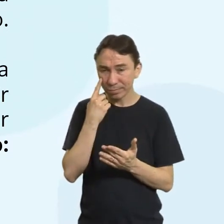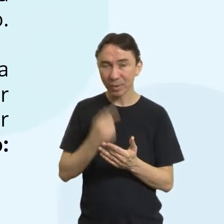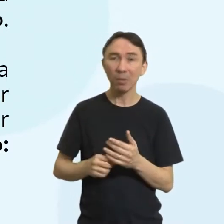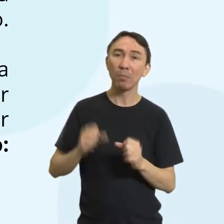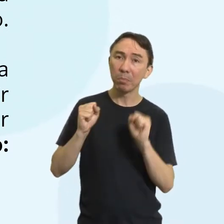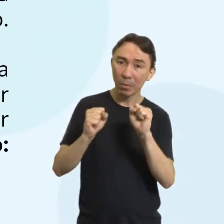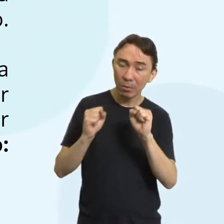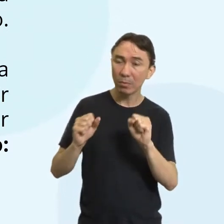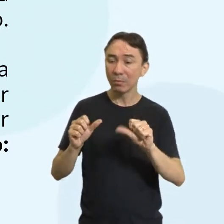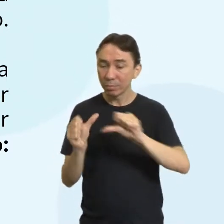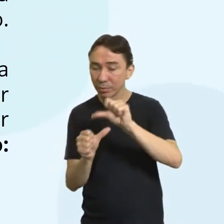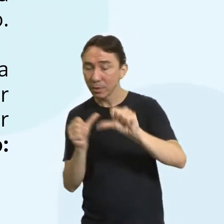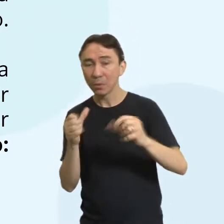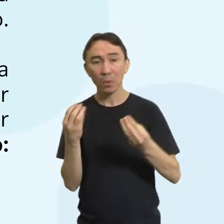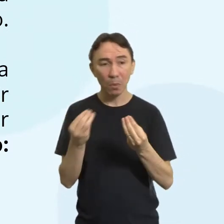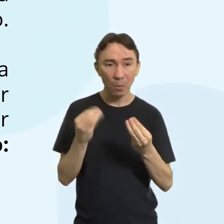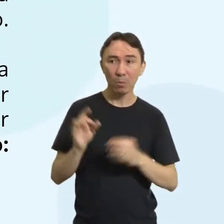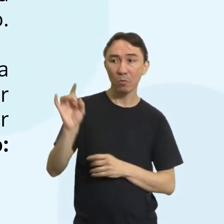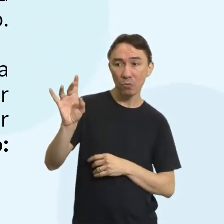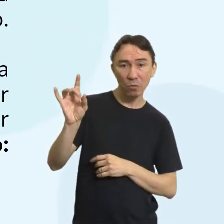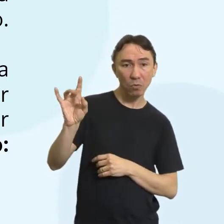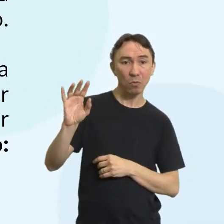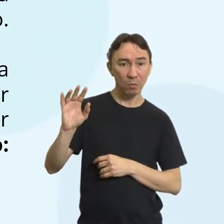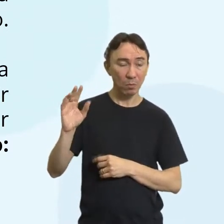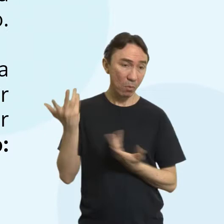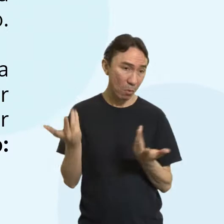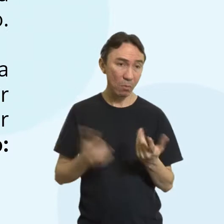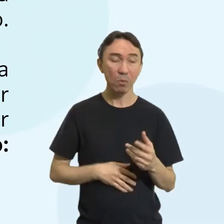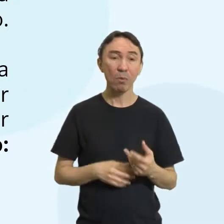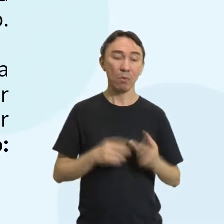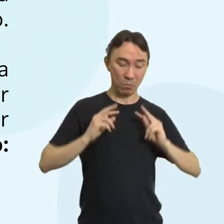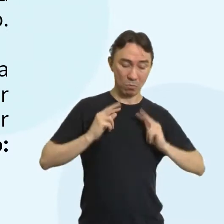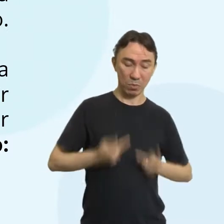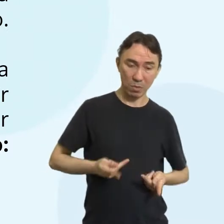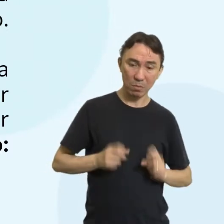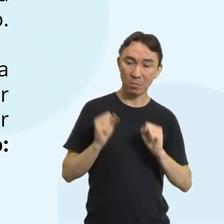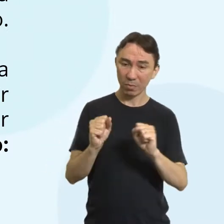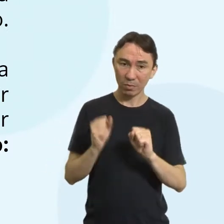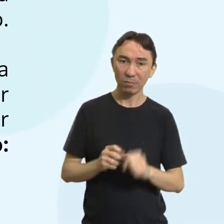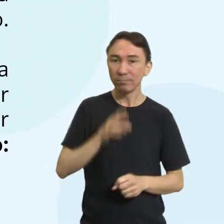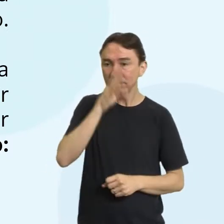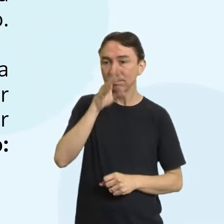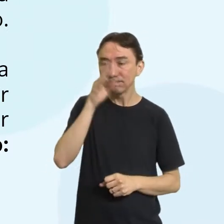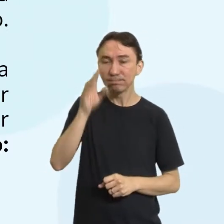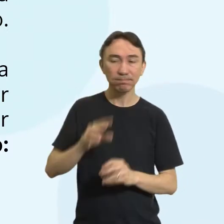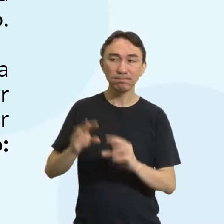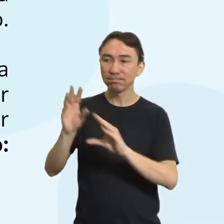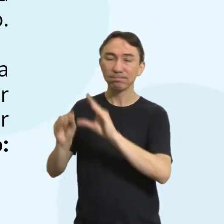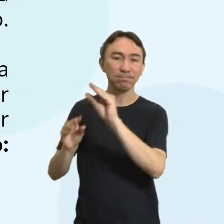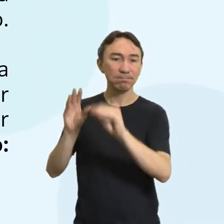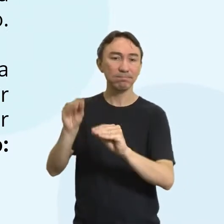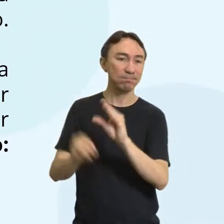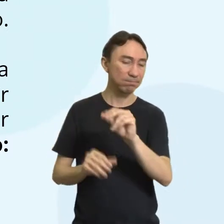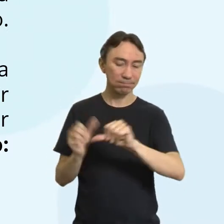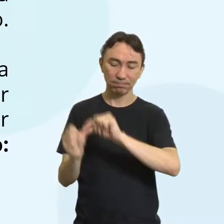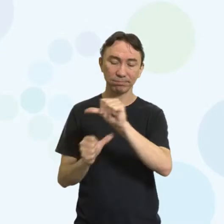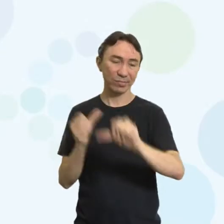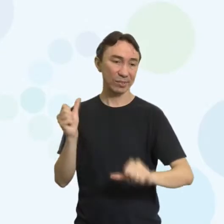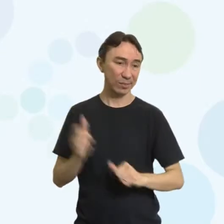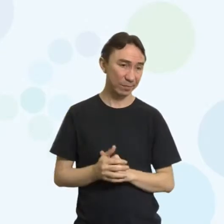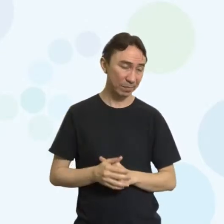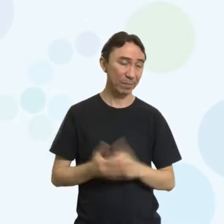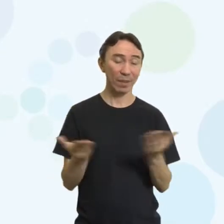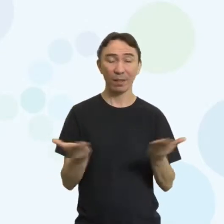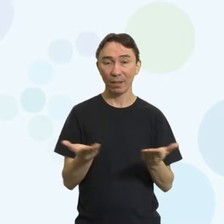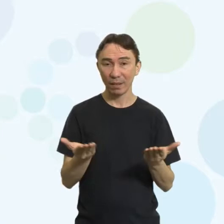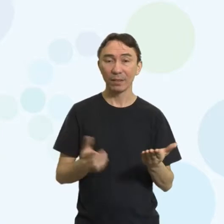composição. Objeto de conhecimento, composição do ar. Agora, eu gostaria de falar um pouquinho sobre as habilidades